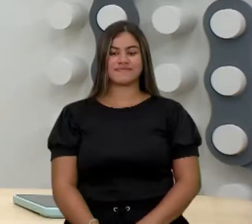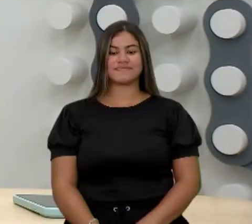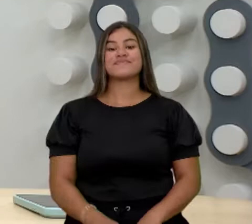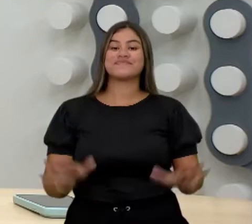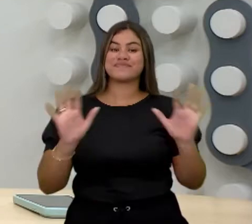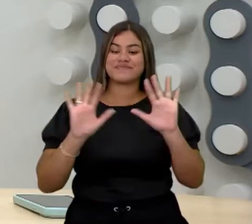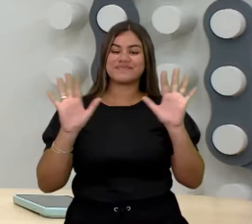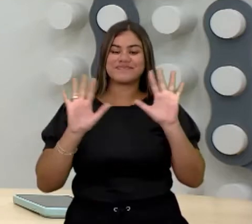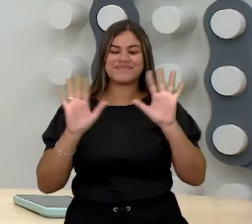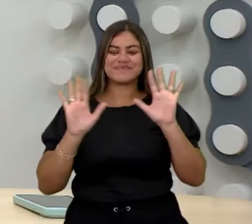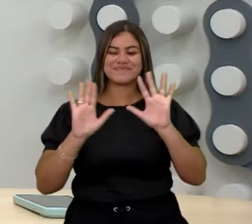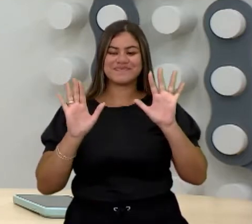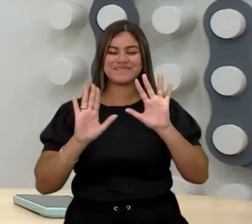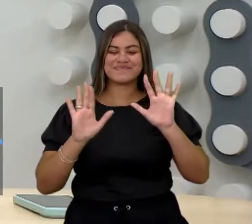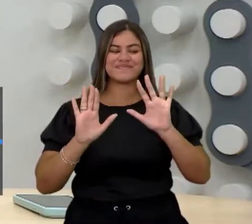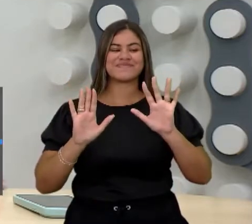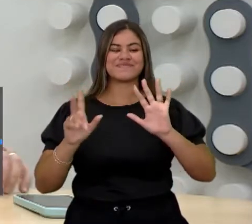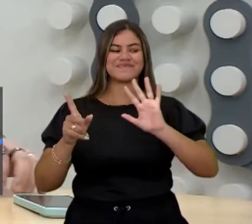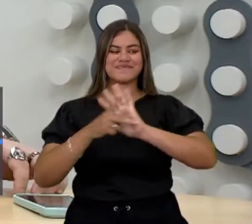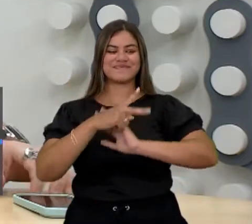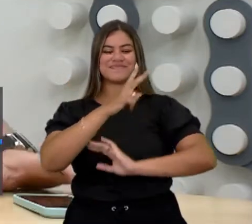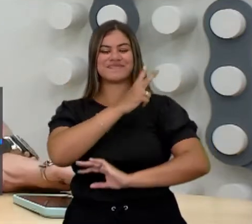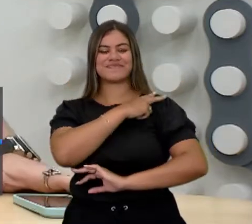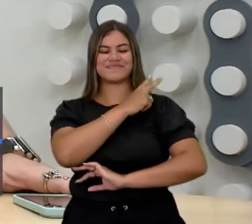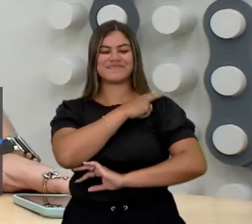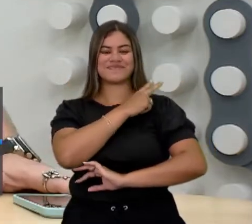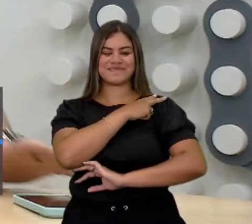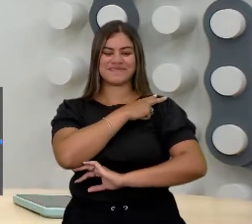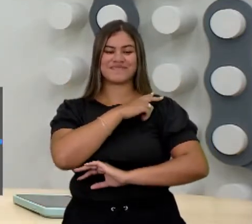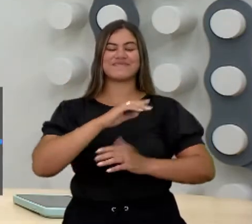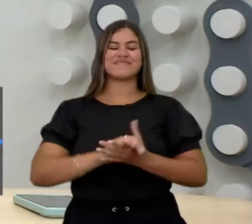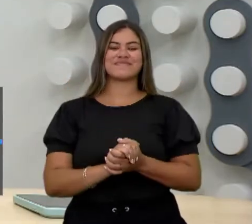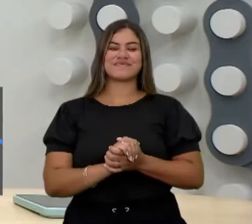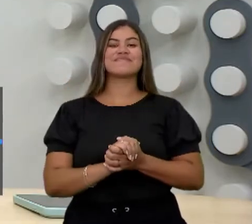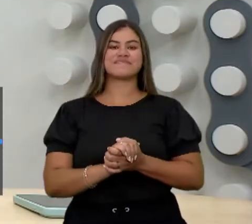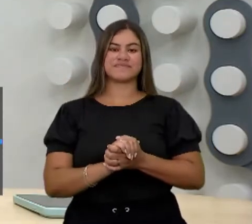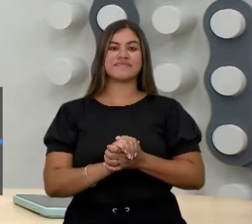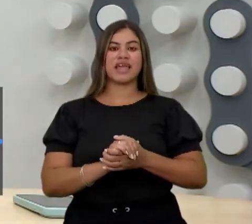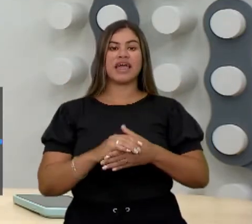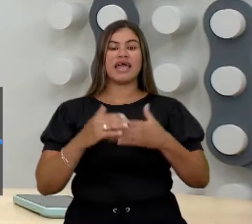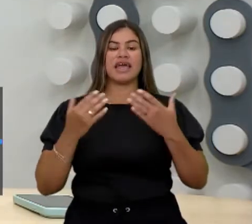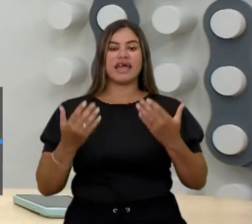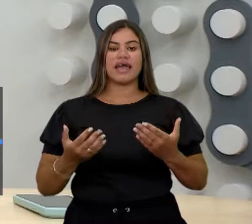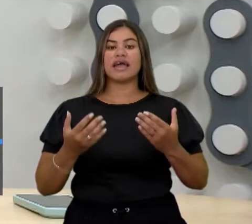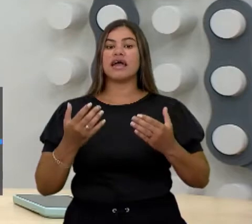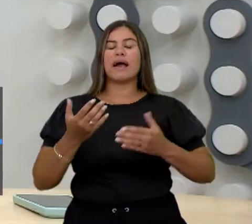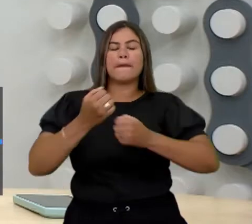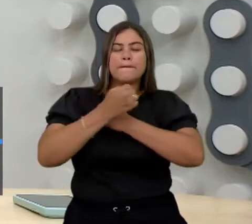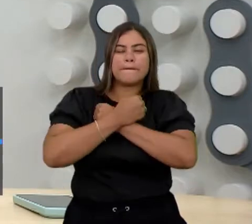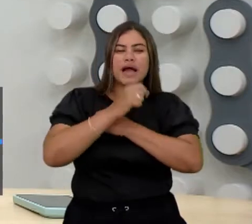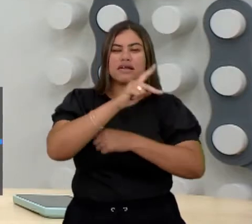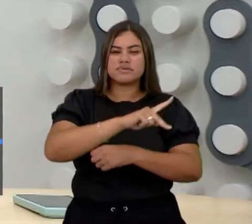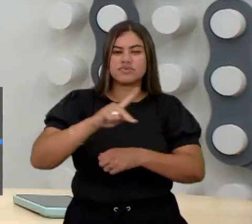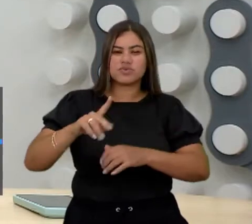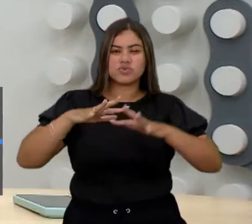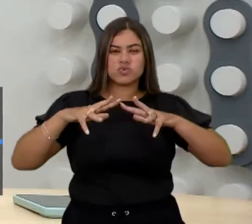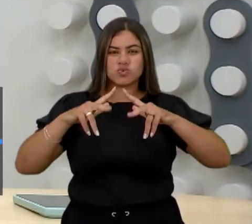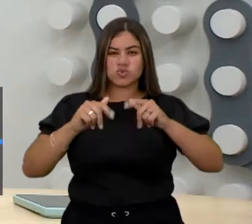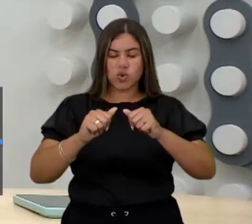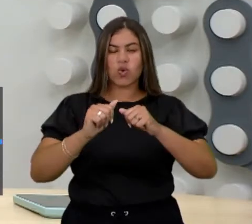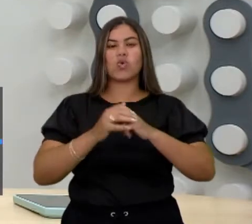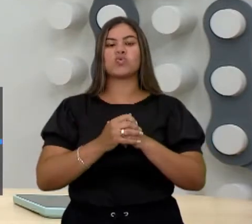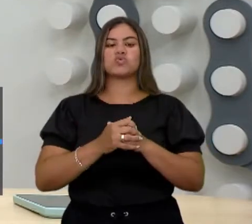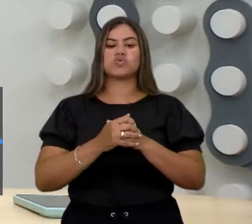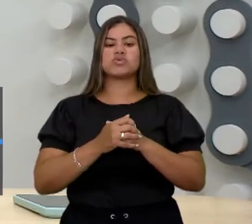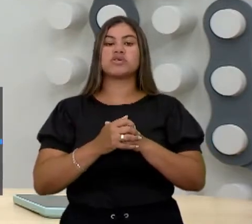Olá, galera aí da segunda série do ensino médio. Também mandar um abraço aí para os professores aí que estão com esse componente aí,